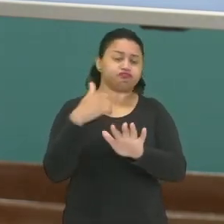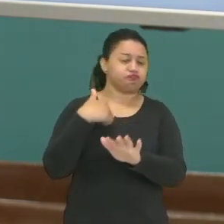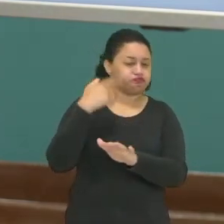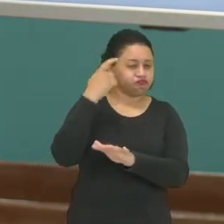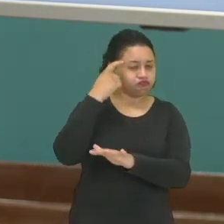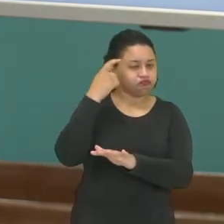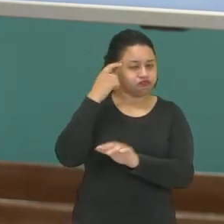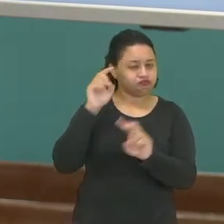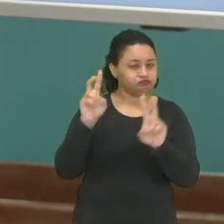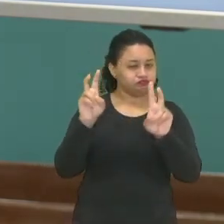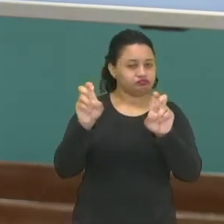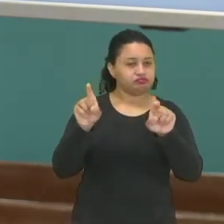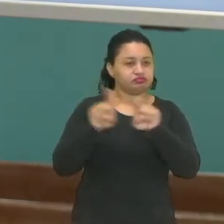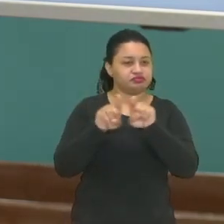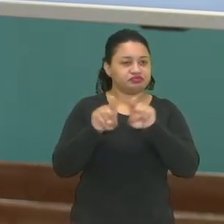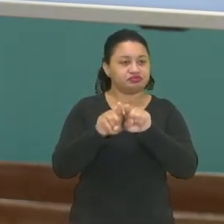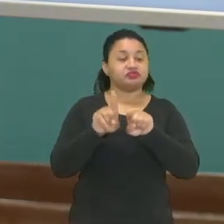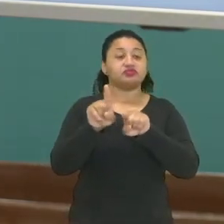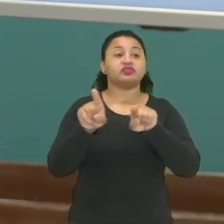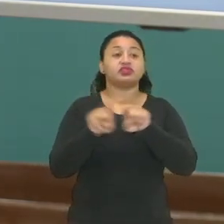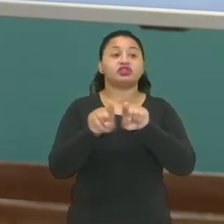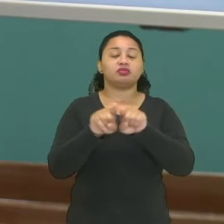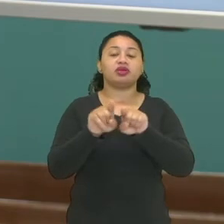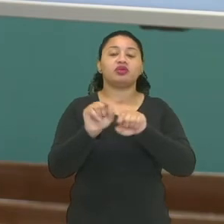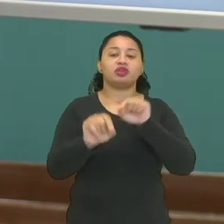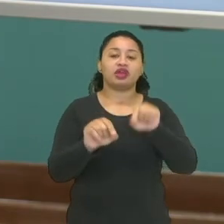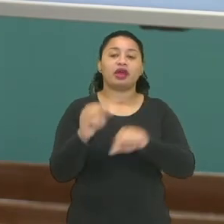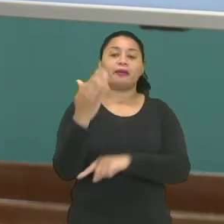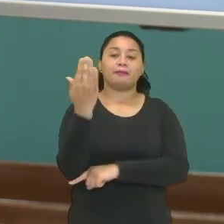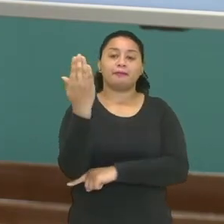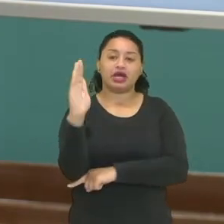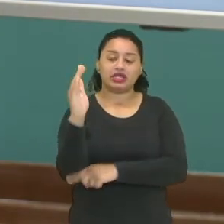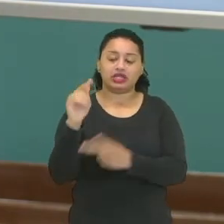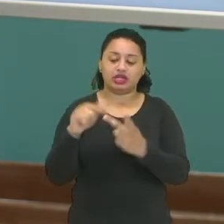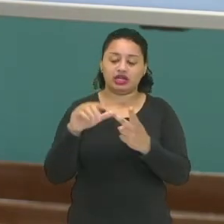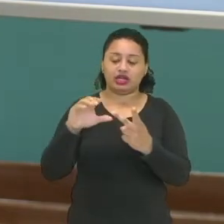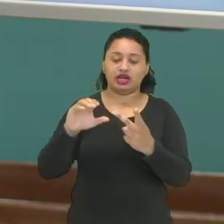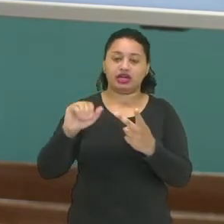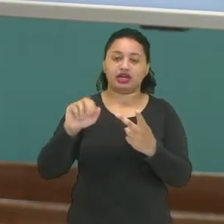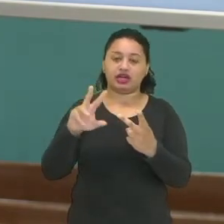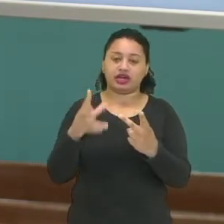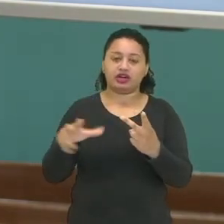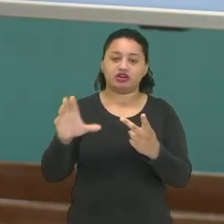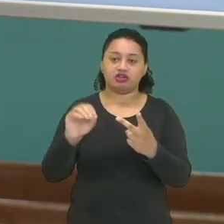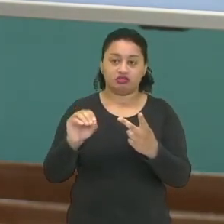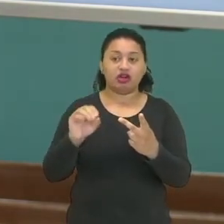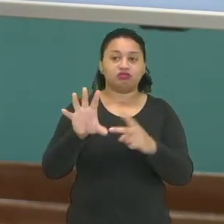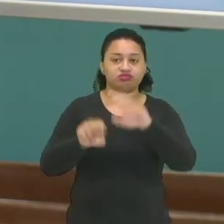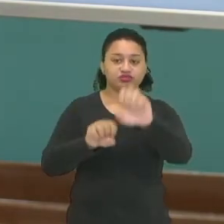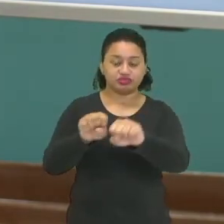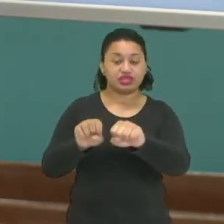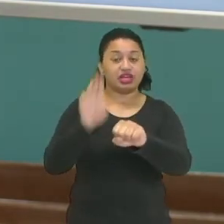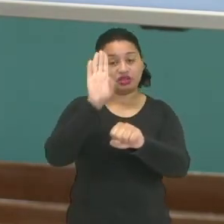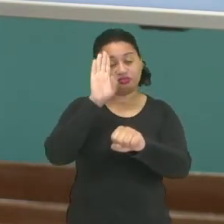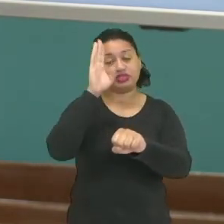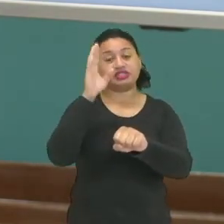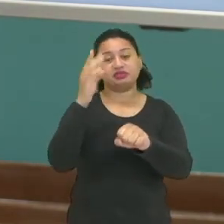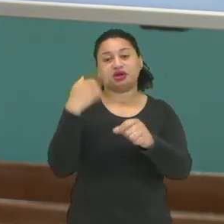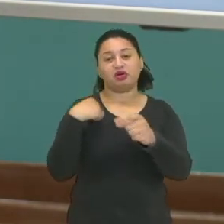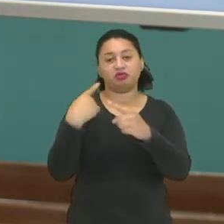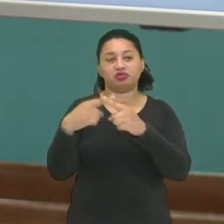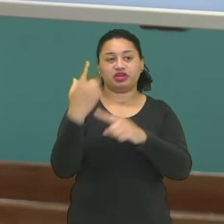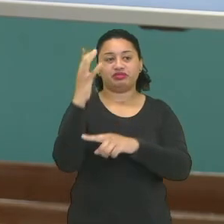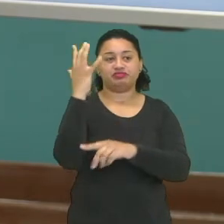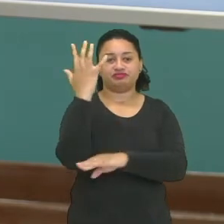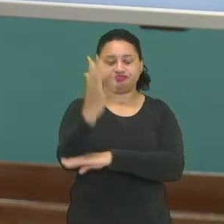né? A exploração de carvão e madeira é o principal motivo, então, da destruição da floresta do Congo. Vamos falar da